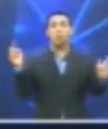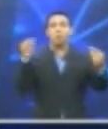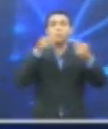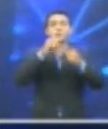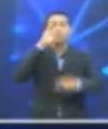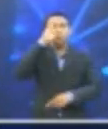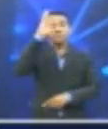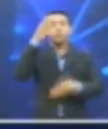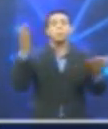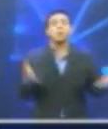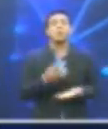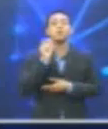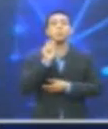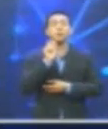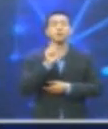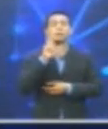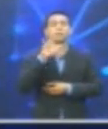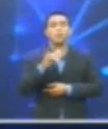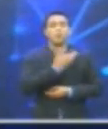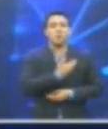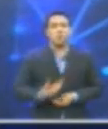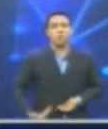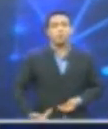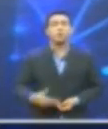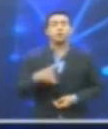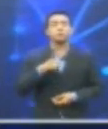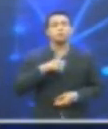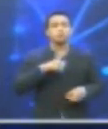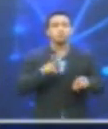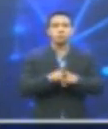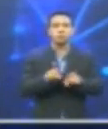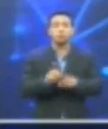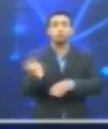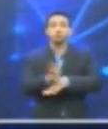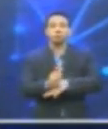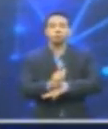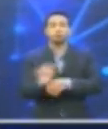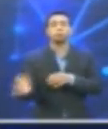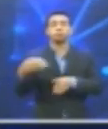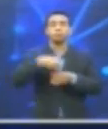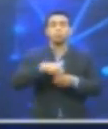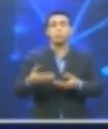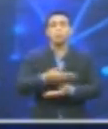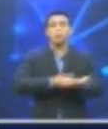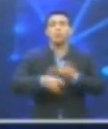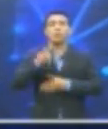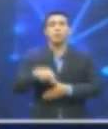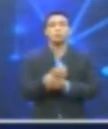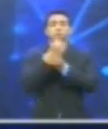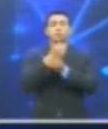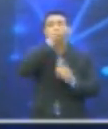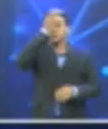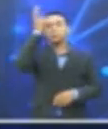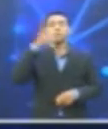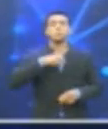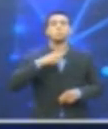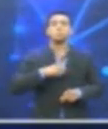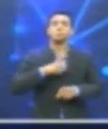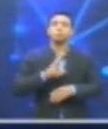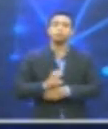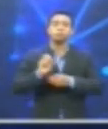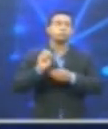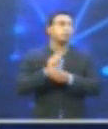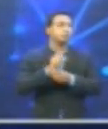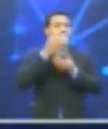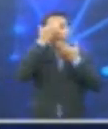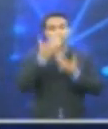principal, que será comandado pelo governador, num gabinete de gestão integrada, será a segurança pública, com monitoramento